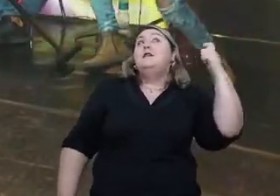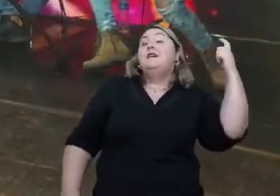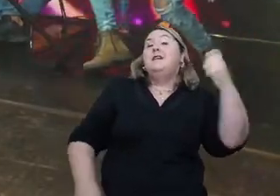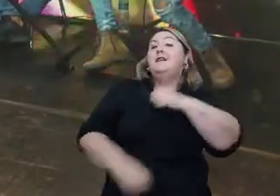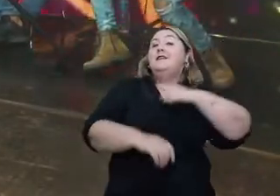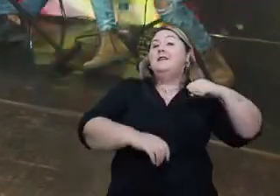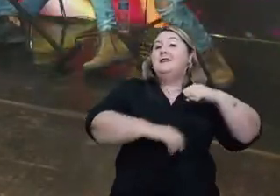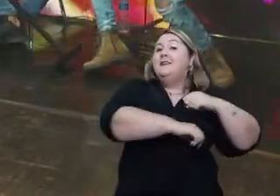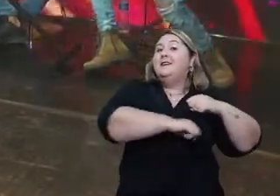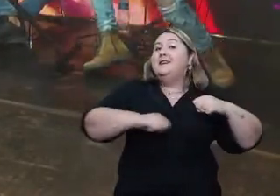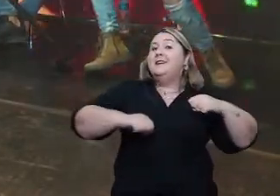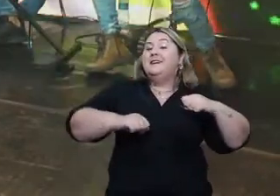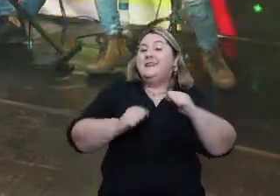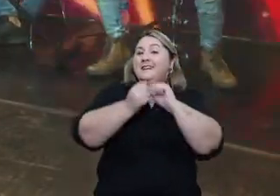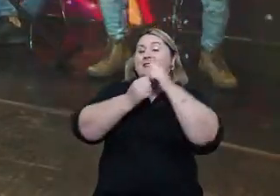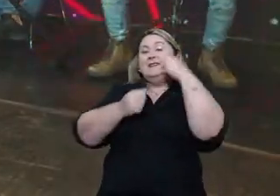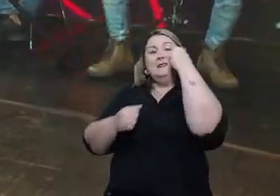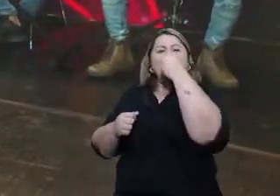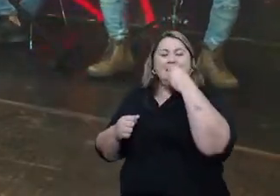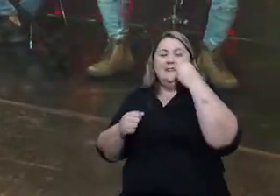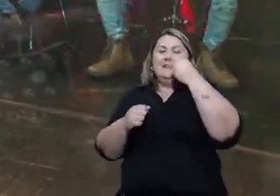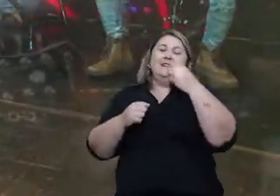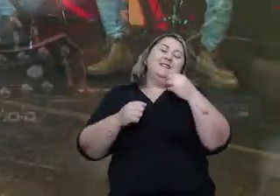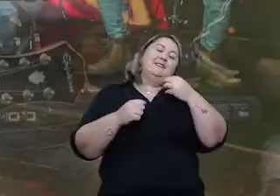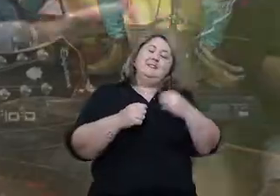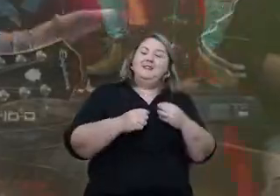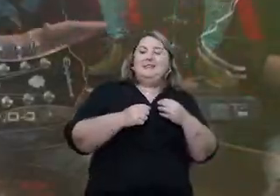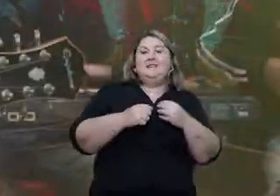Enquanto sou paredão.